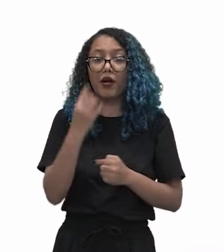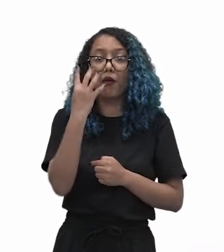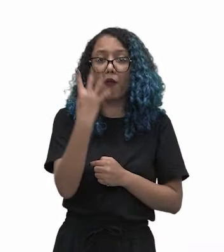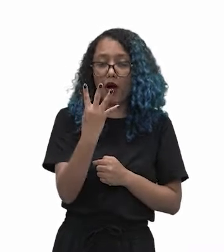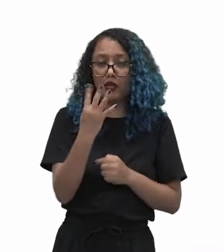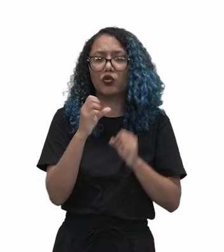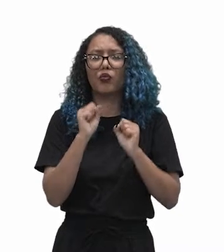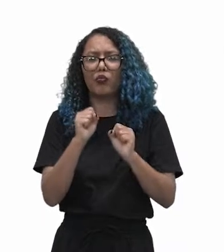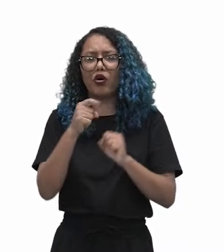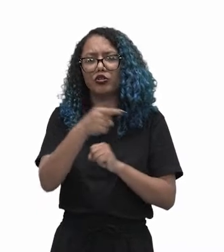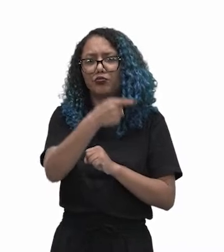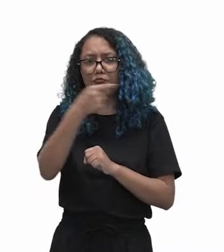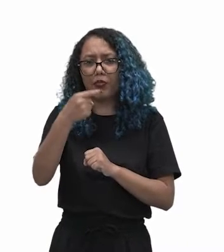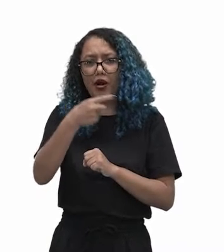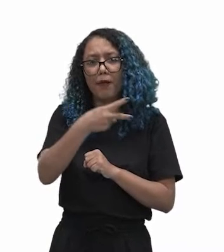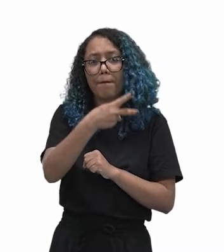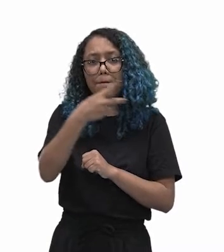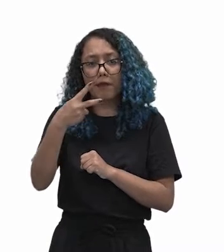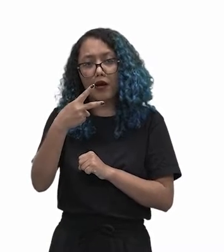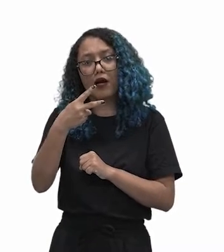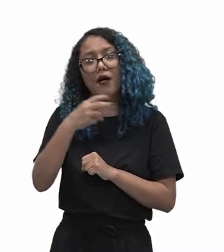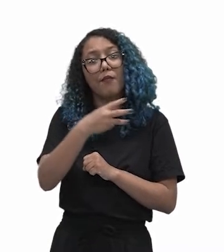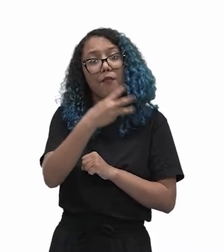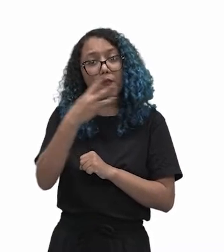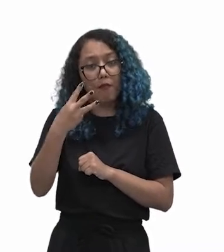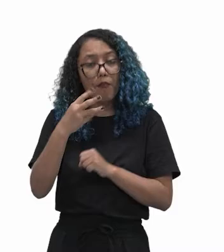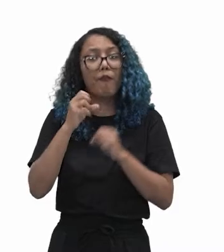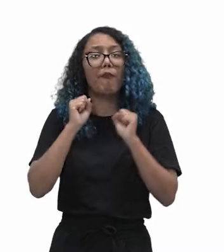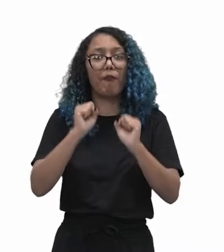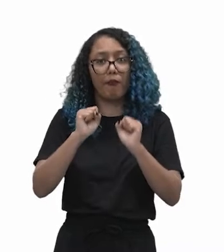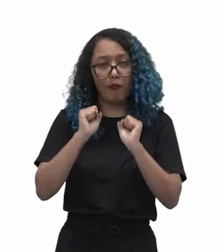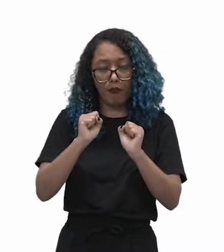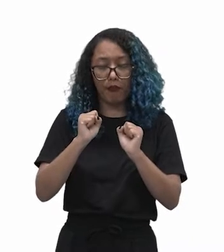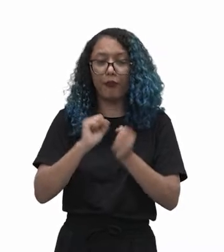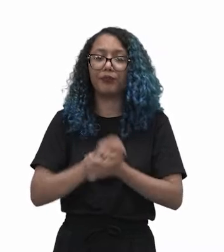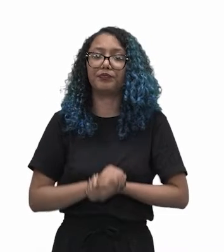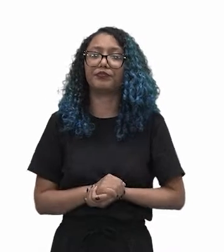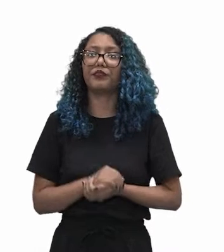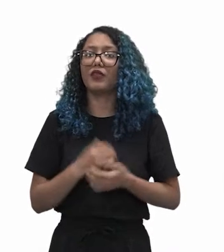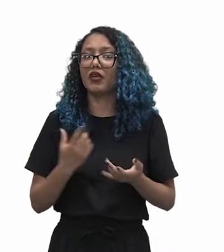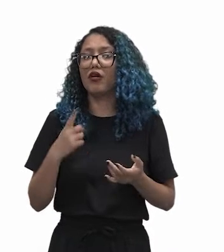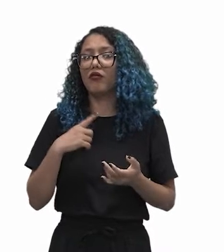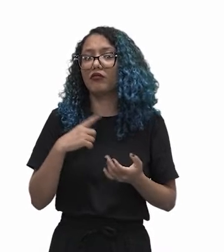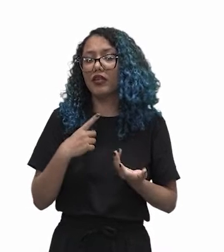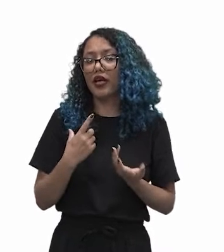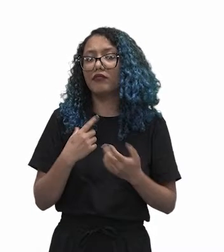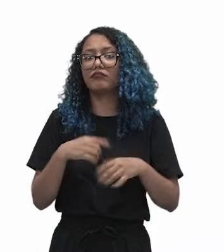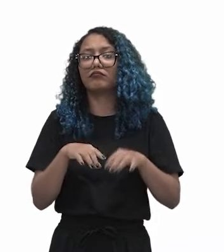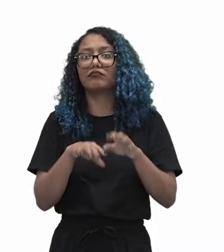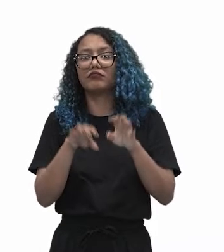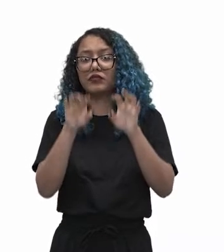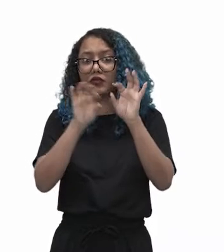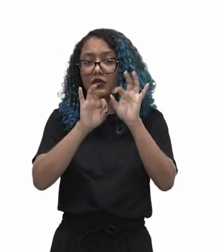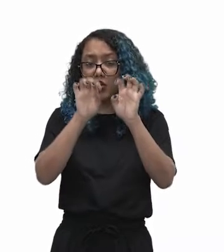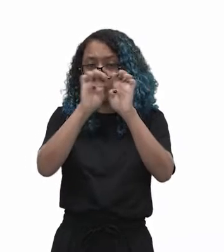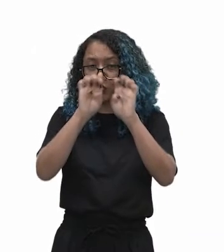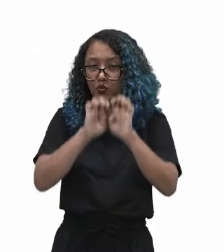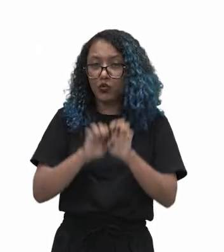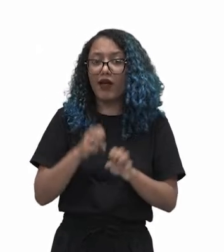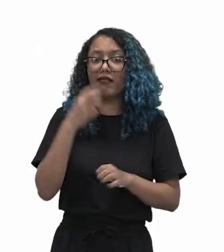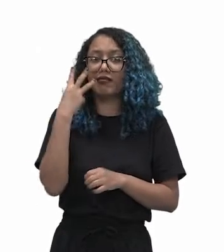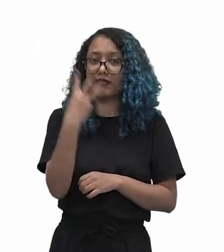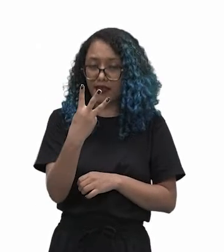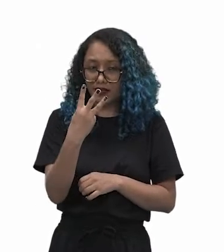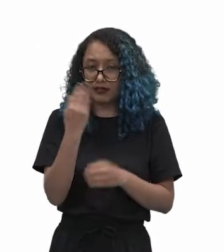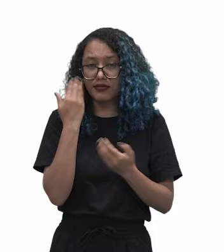ser ligações duplas, ligações triplas. Então, eu tenho aqui 3 fórmulas que eu trouxe para vocês. A